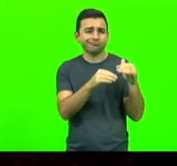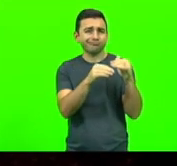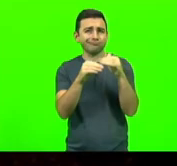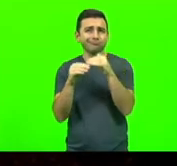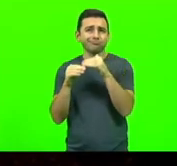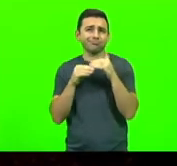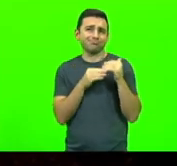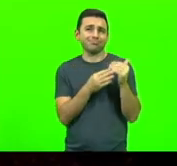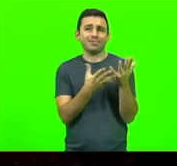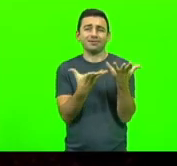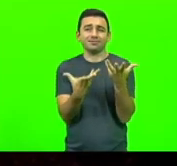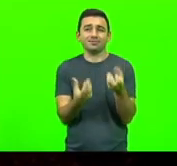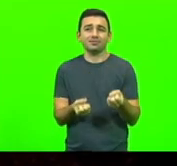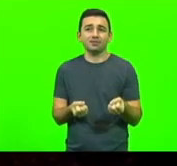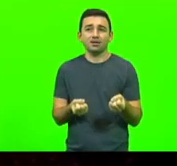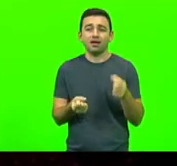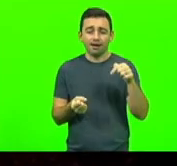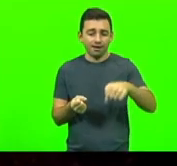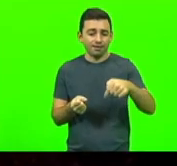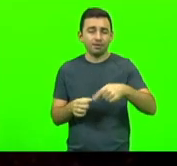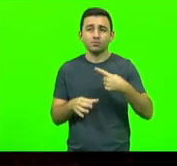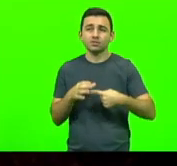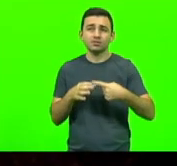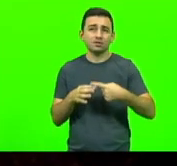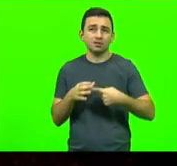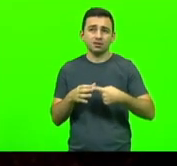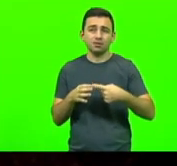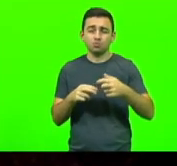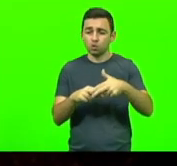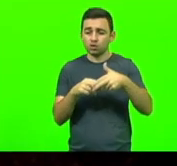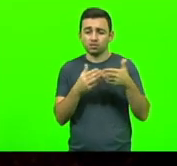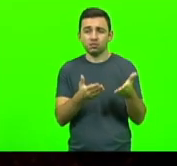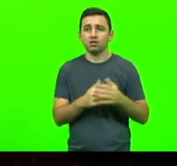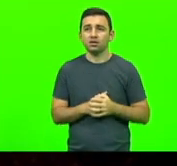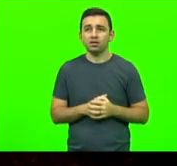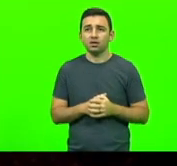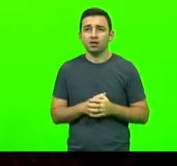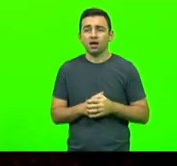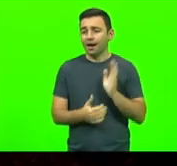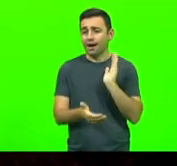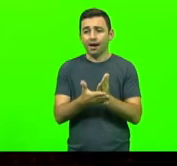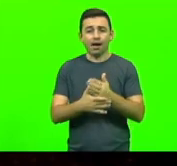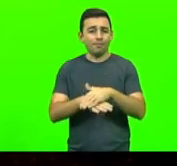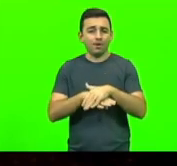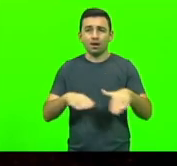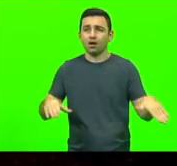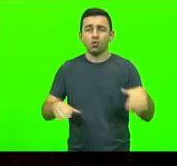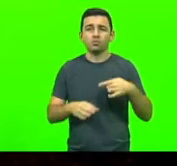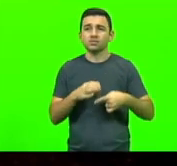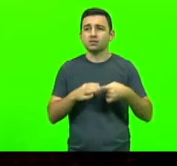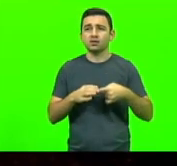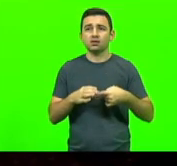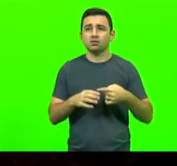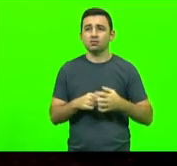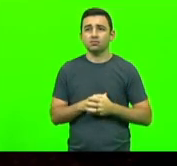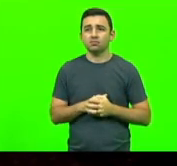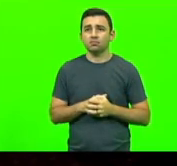É para isso que existe essa comissão. Senão, vamos acabar com a Comissão de Constituição e Justiça, então.